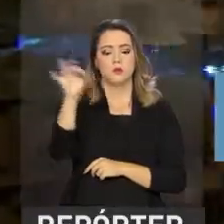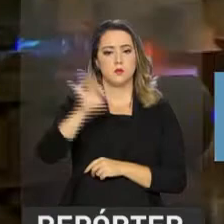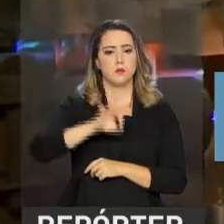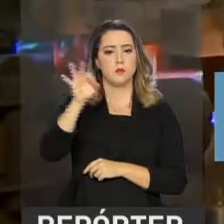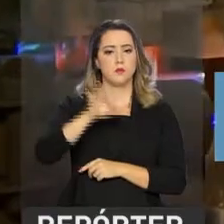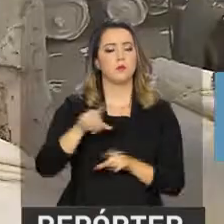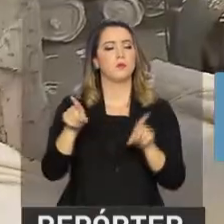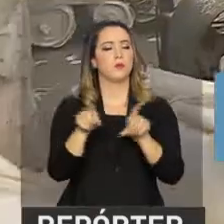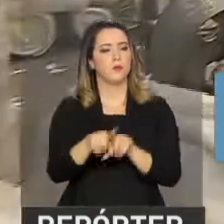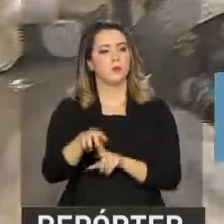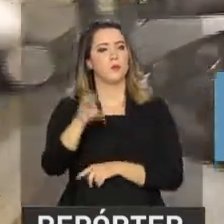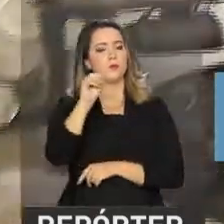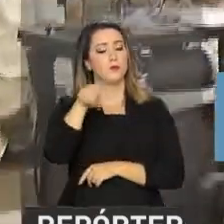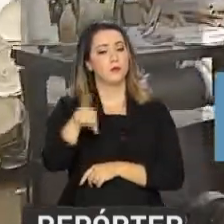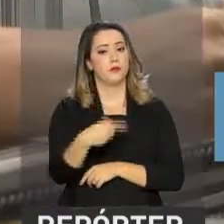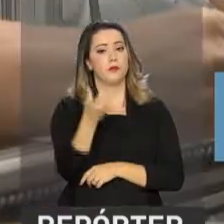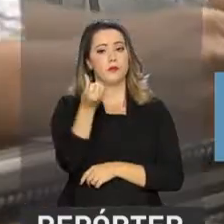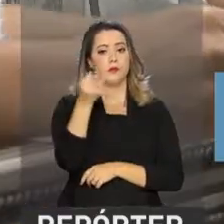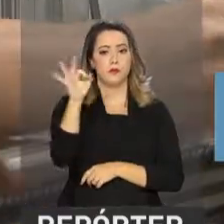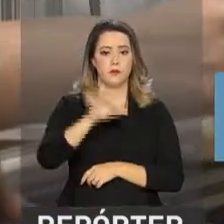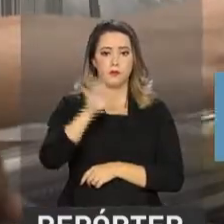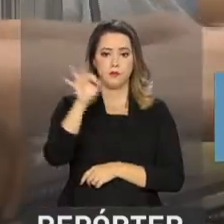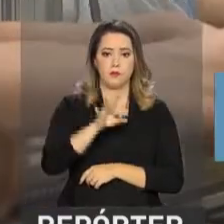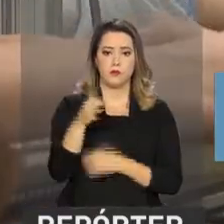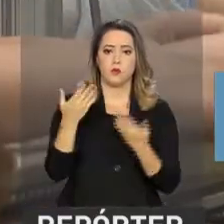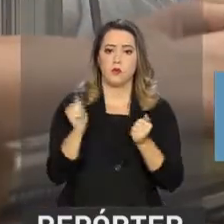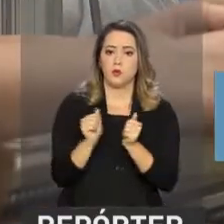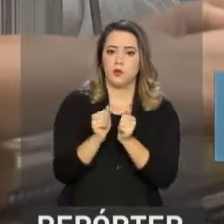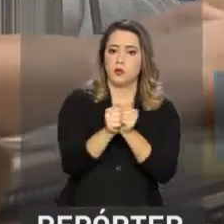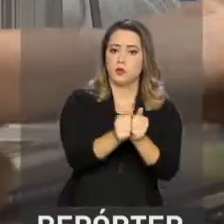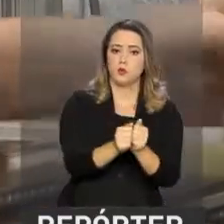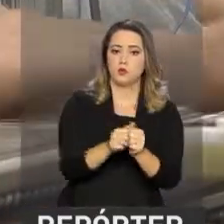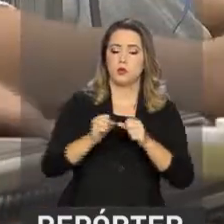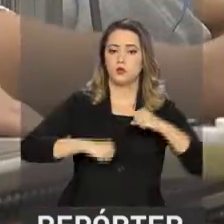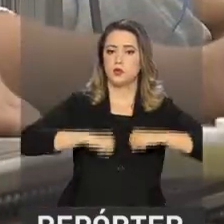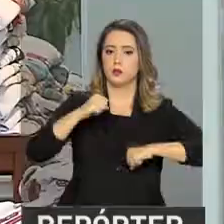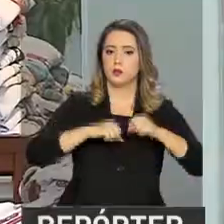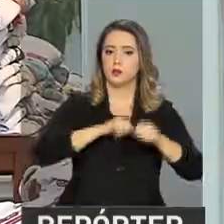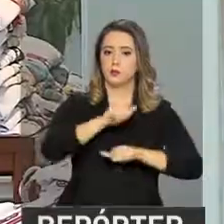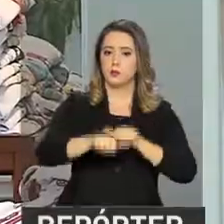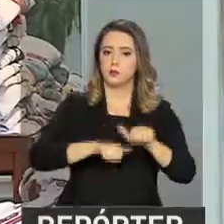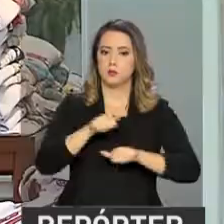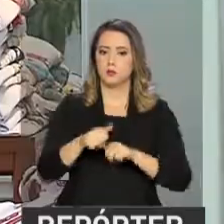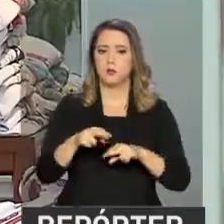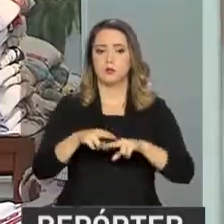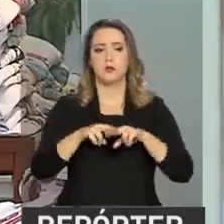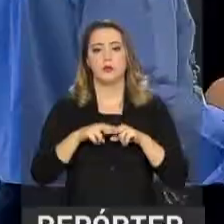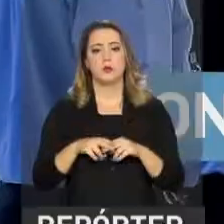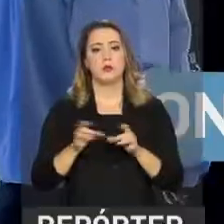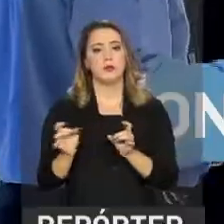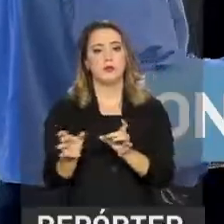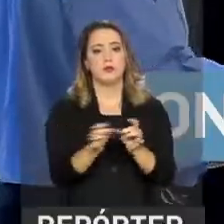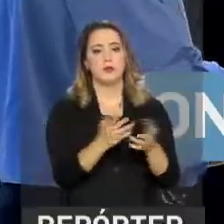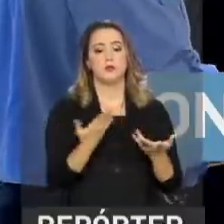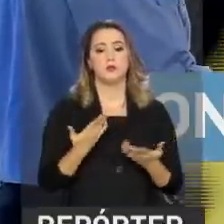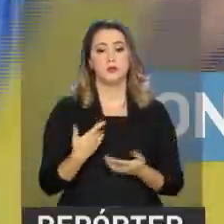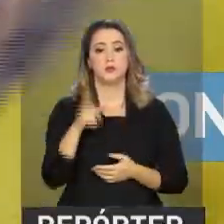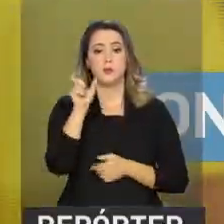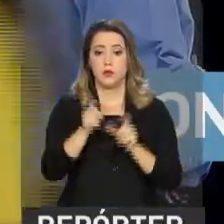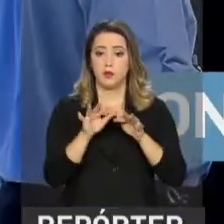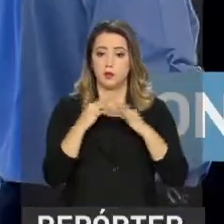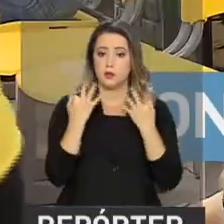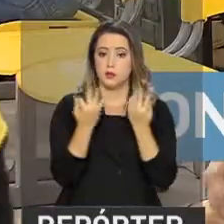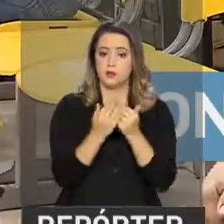e 0,6 por cento puxados pela indústria de transformação e pelo comércio o consumo das famílias